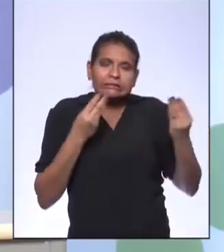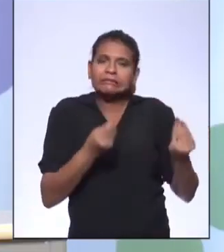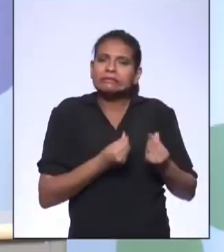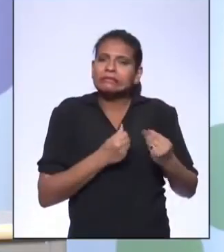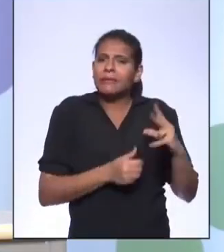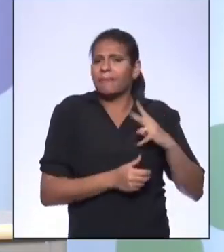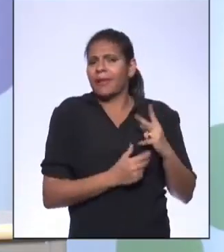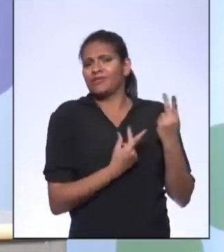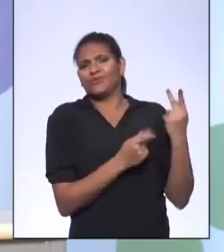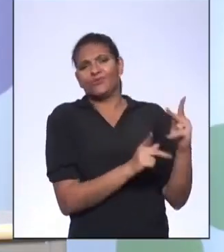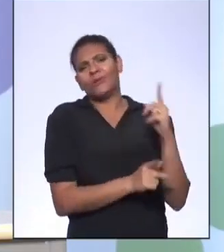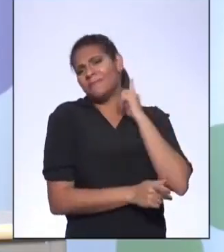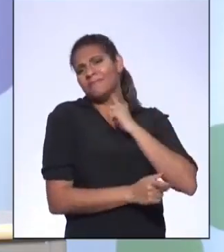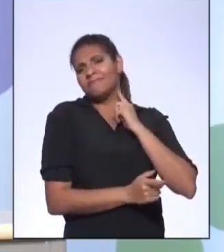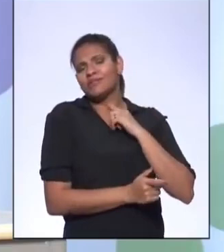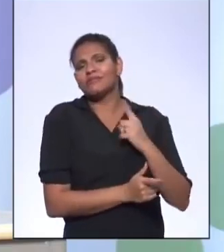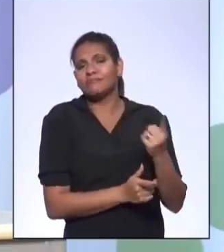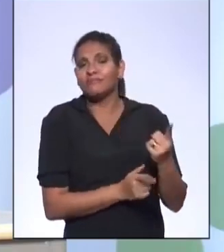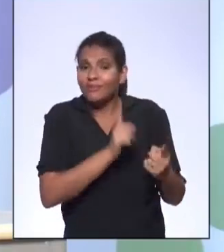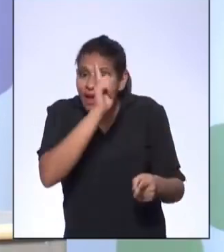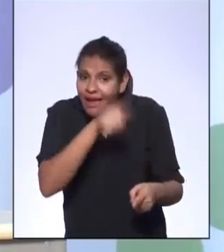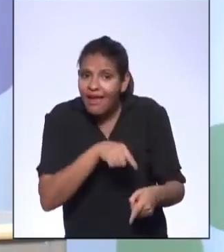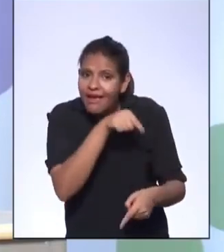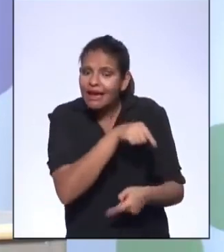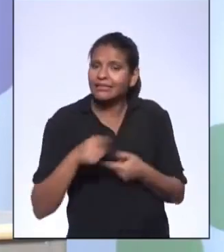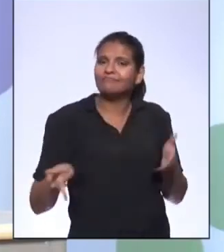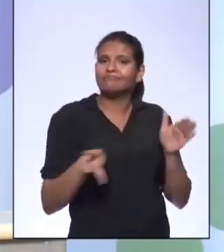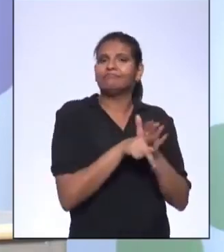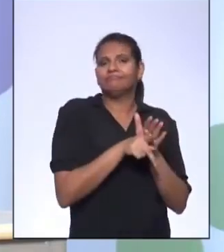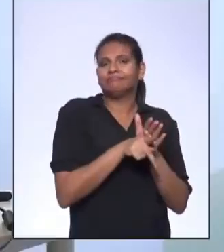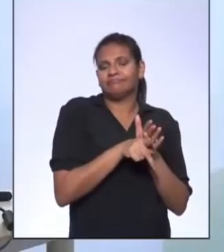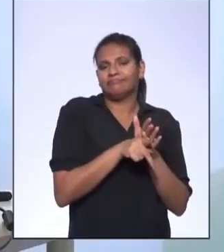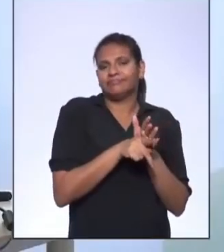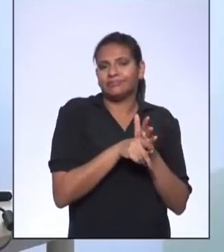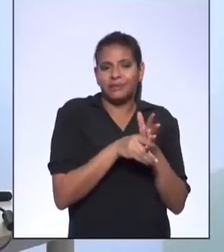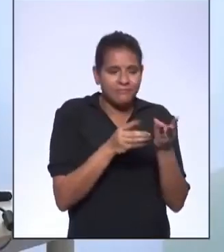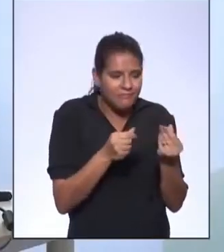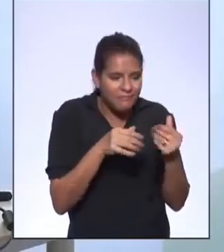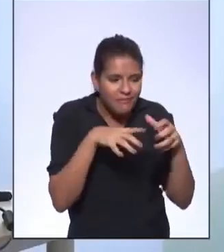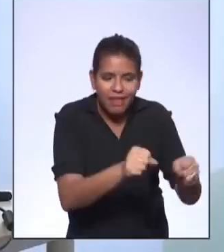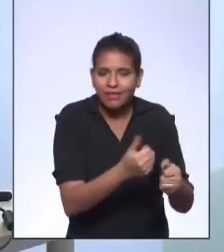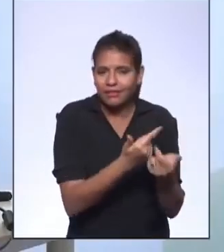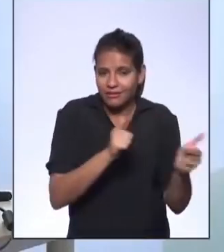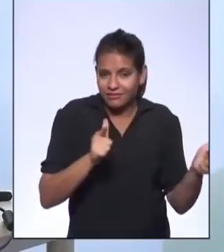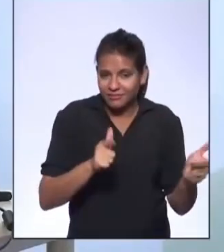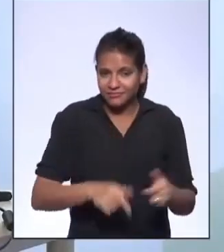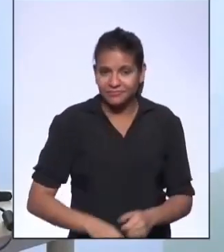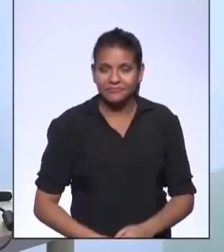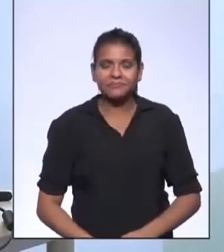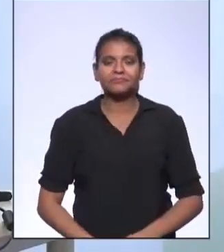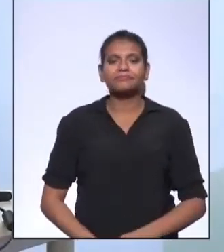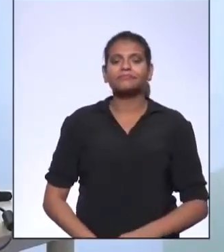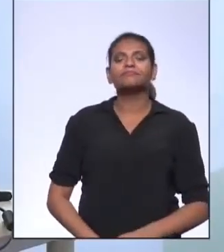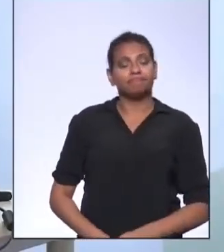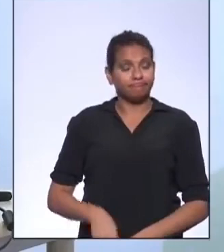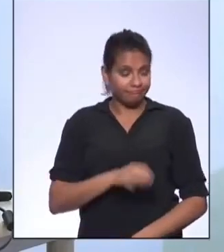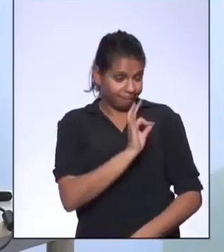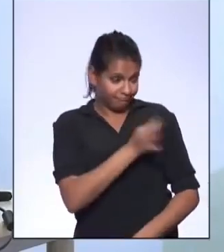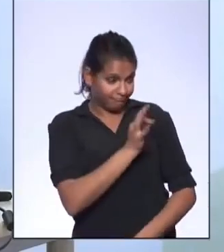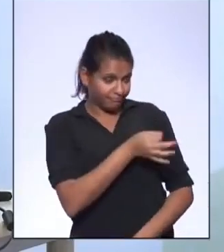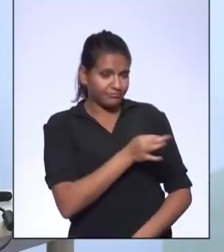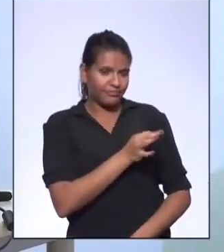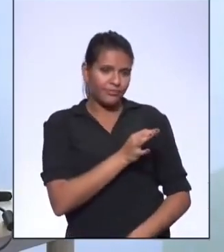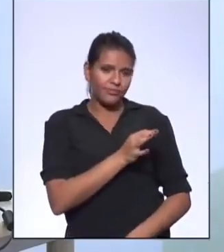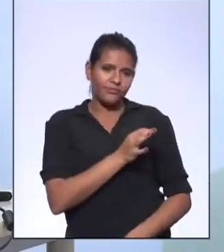maneira é considerado um patrimônio imaterial. Não é isso, Fabi? Exatamente. Só já que deu aí